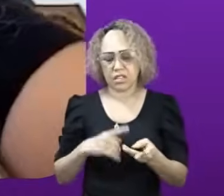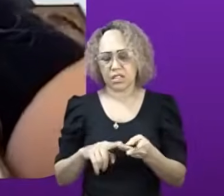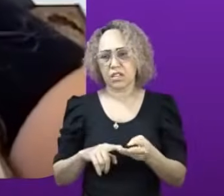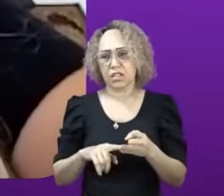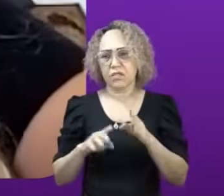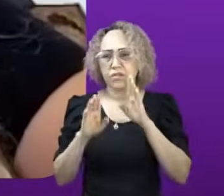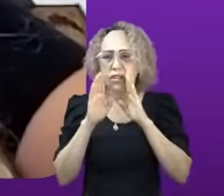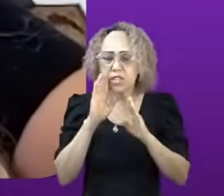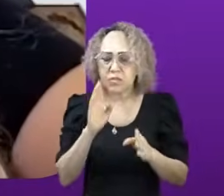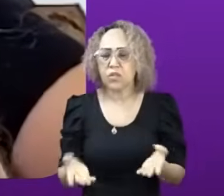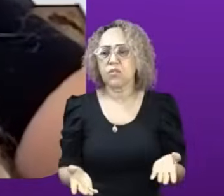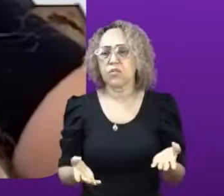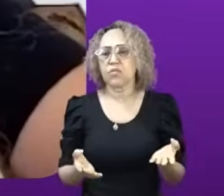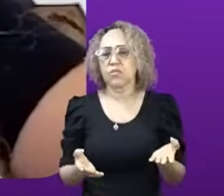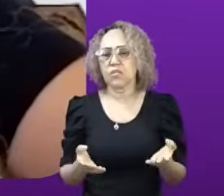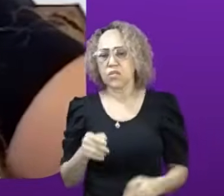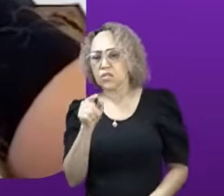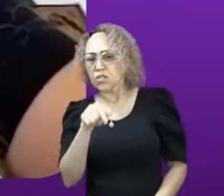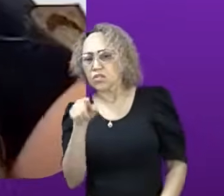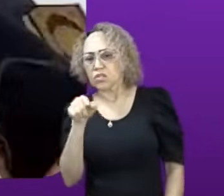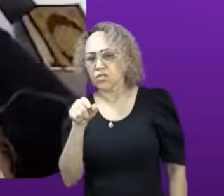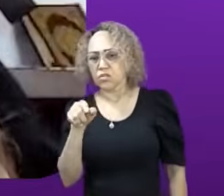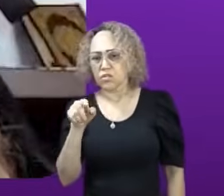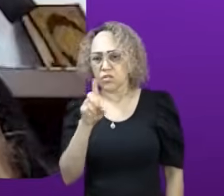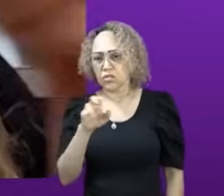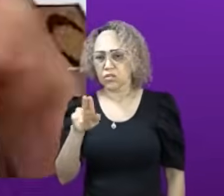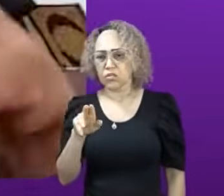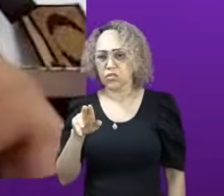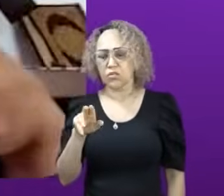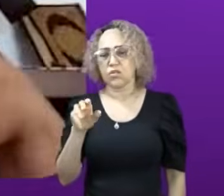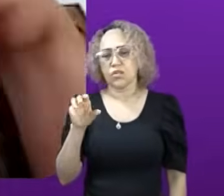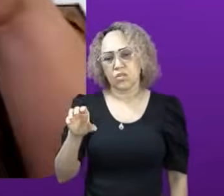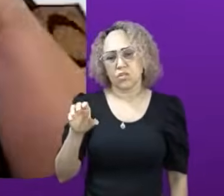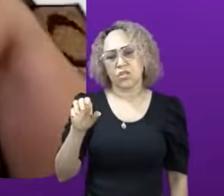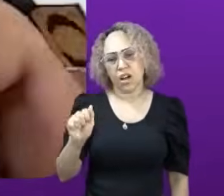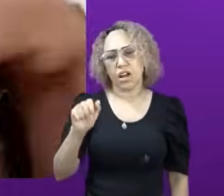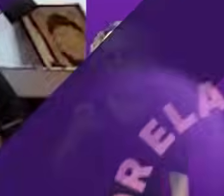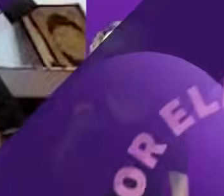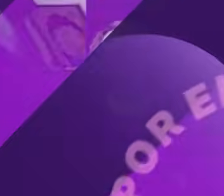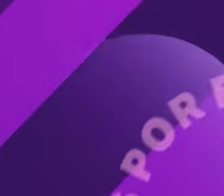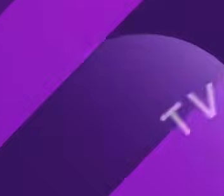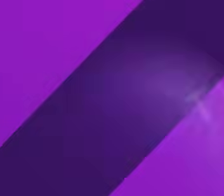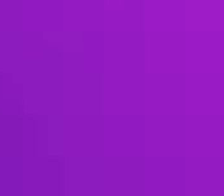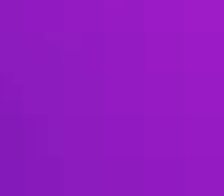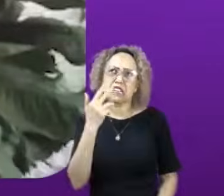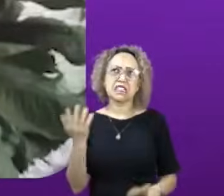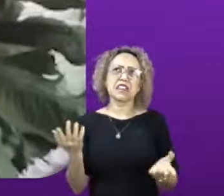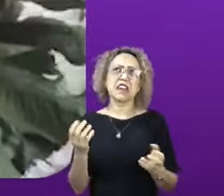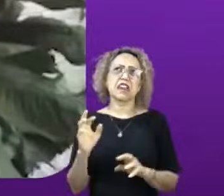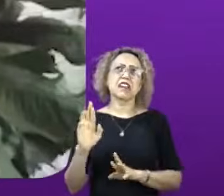Facebook, e que o endereço é @doacorde, acorde com 2 Cs e no final. Quando a